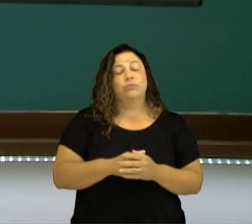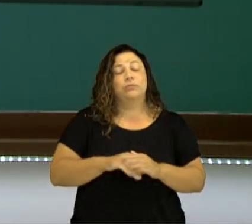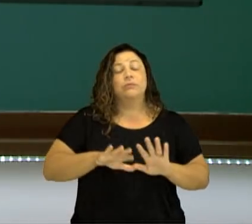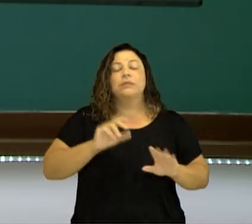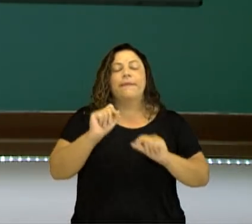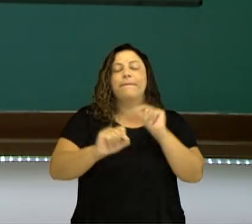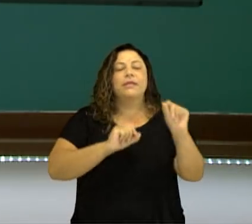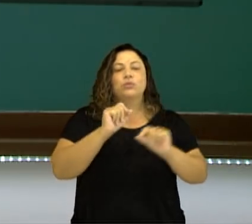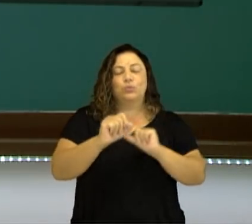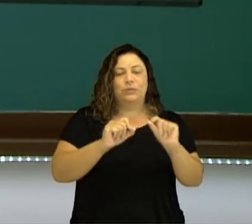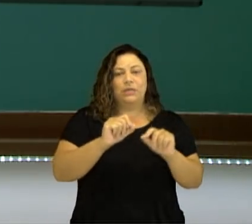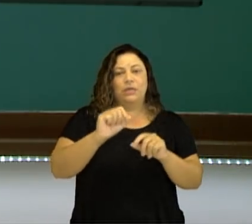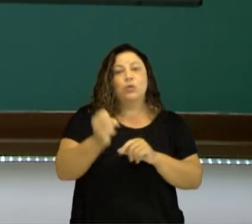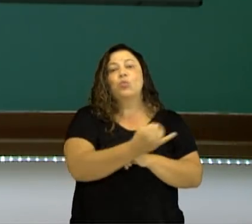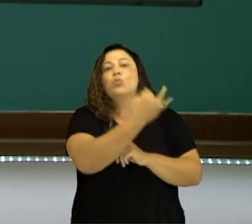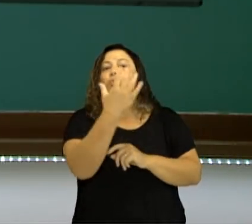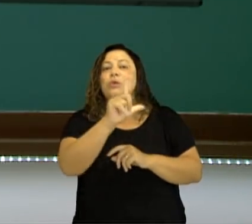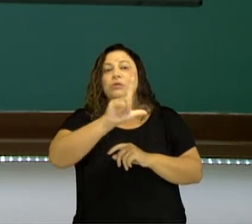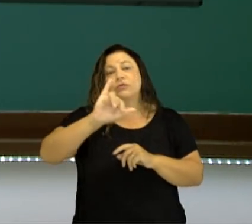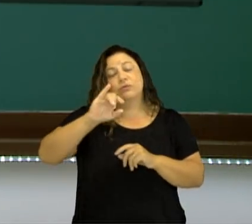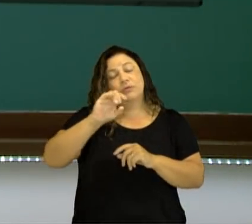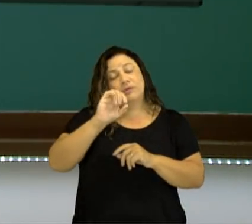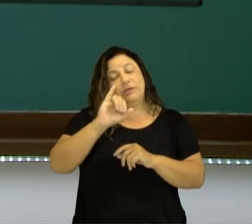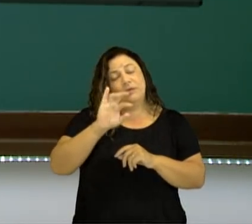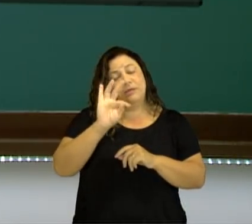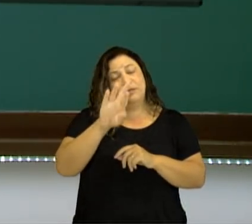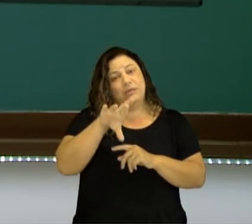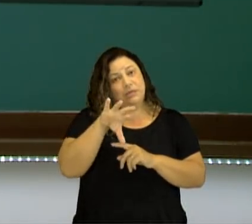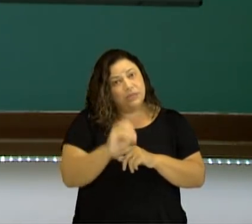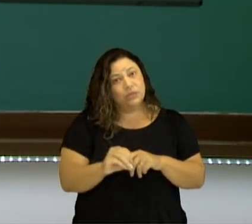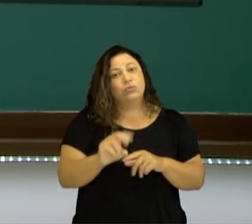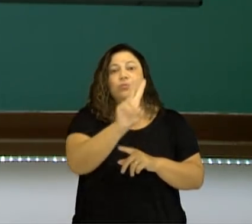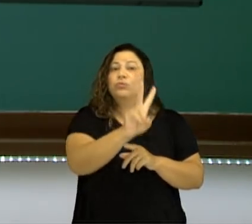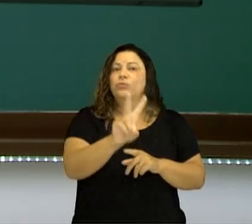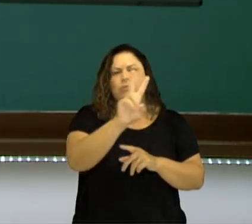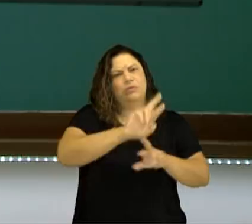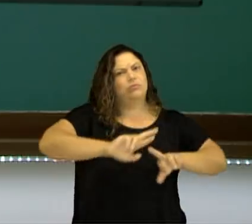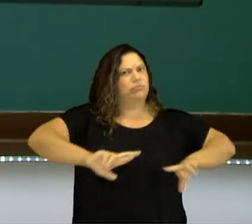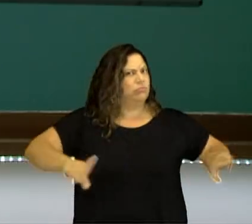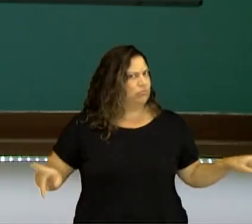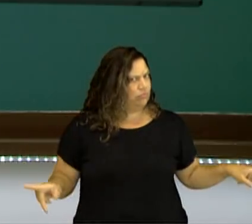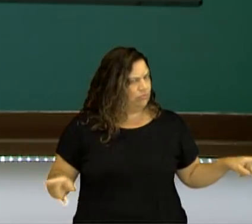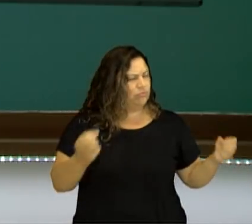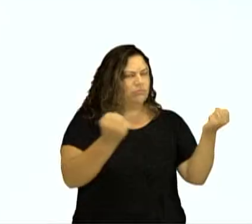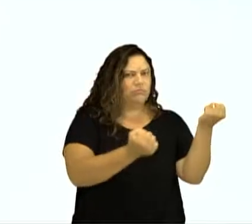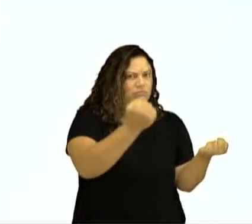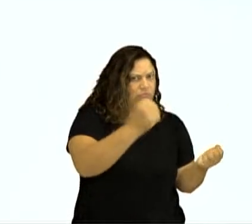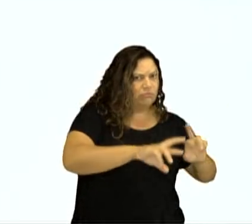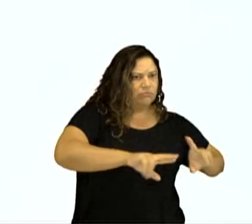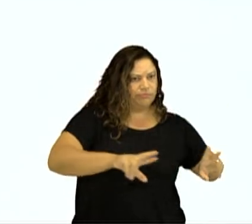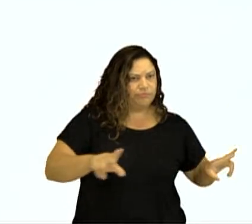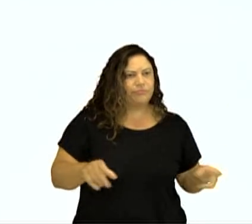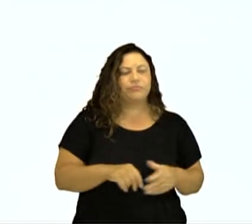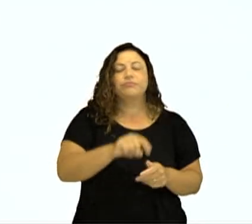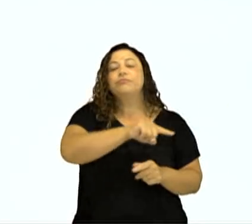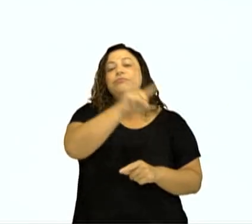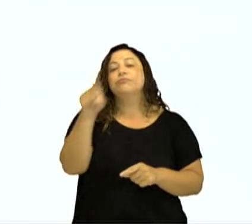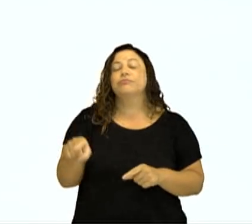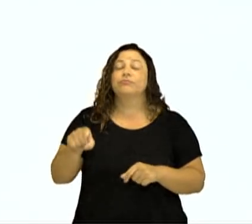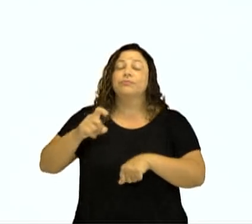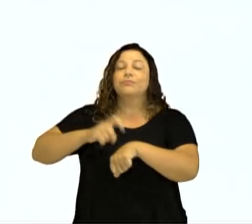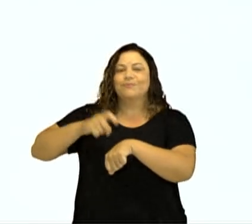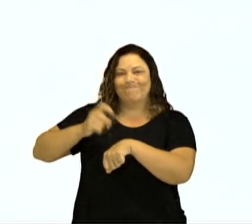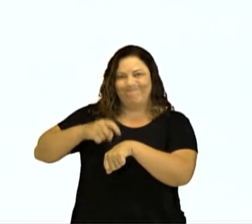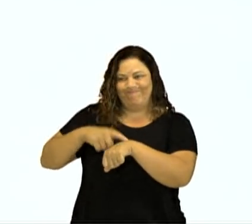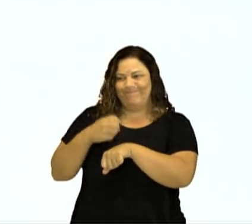valor do combustível. Sabemos que os combustíveis têm valores diferentes. O tempo de viagem